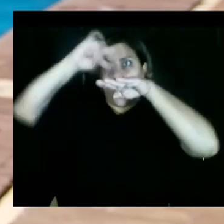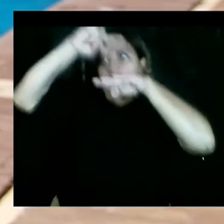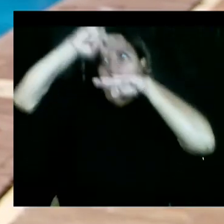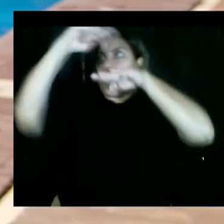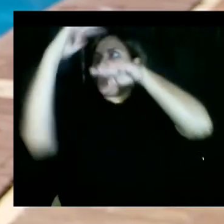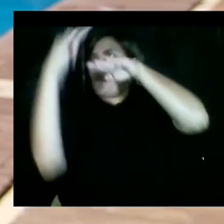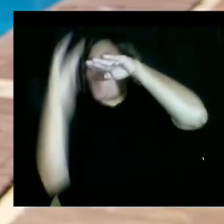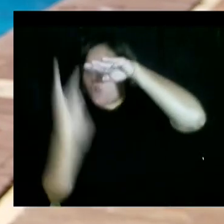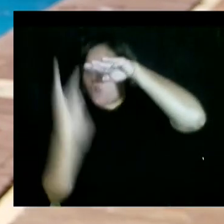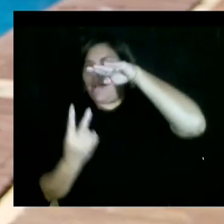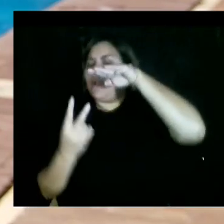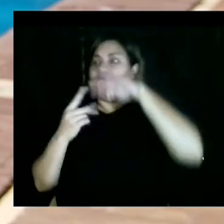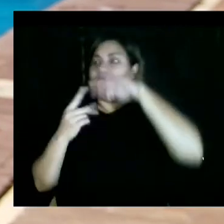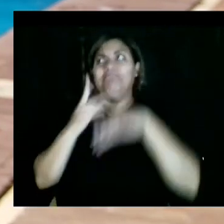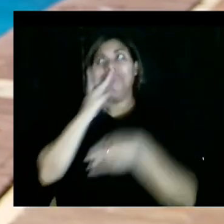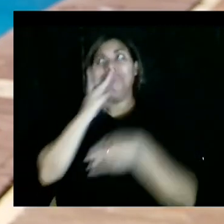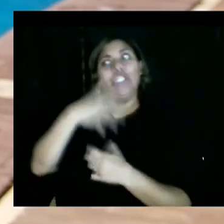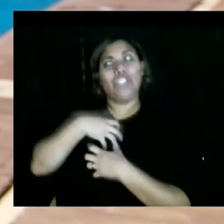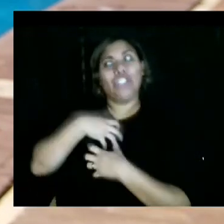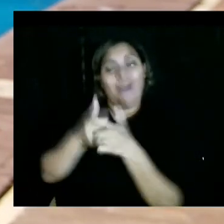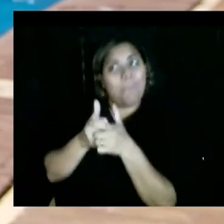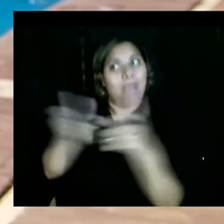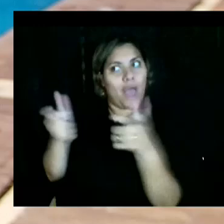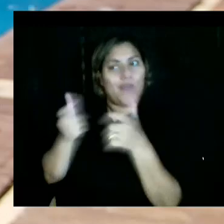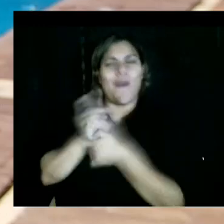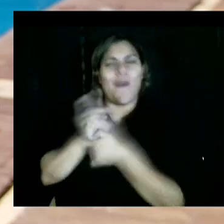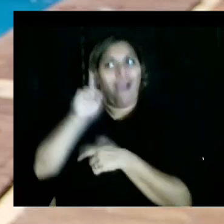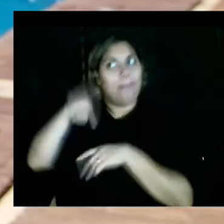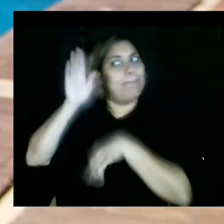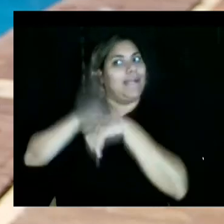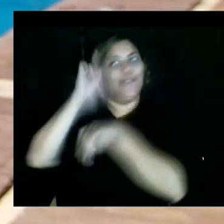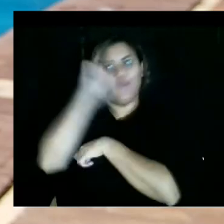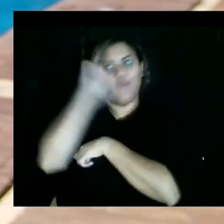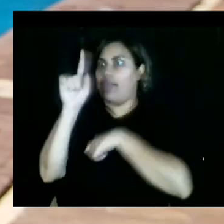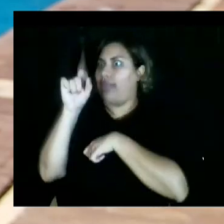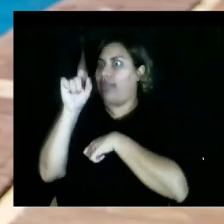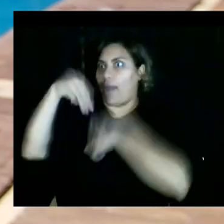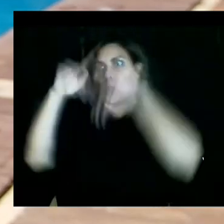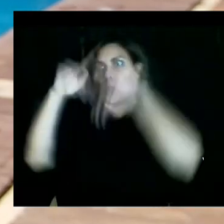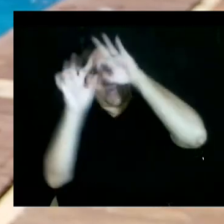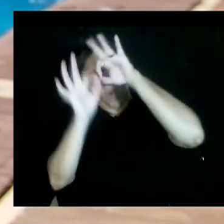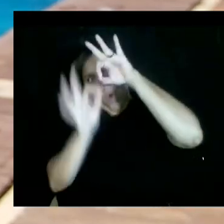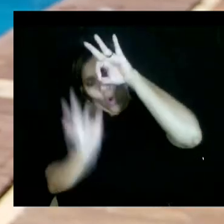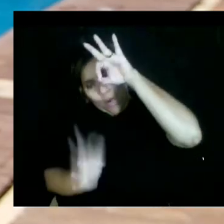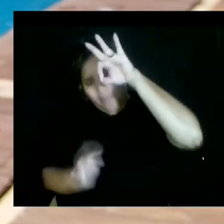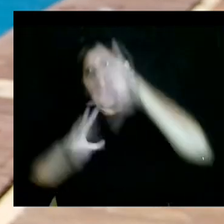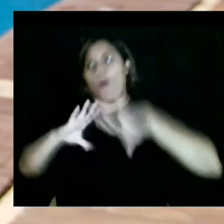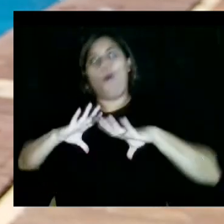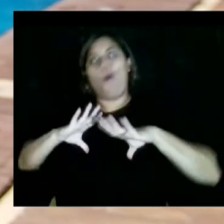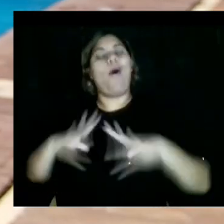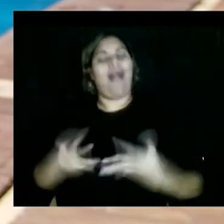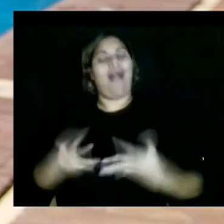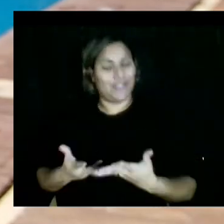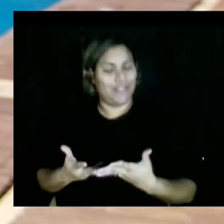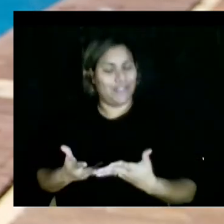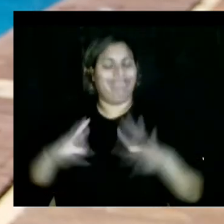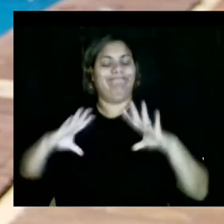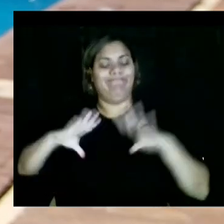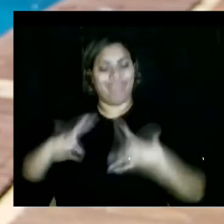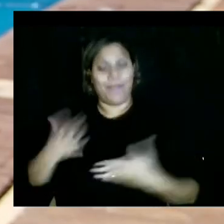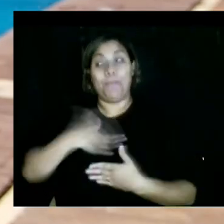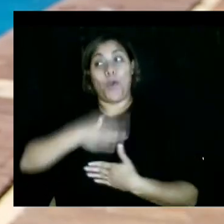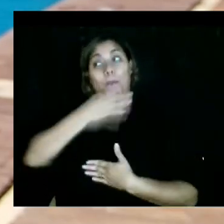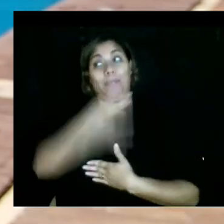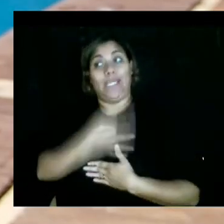apesar de ser difícil, depende mais da coragem, isso na minha opinião, do que uma